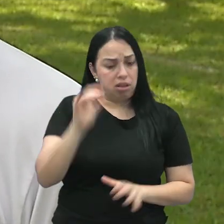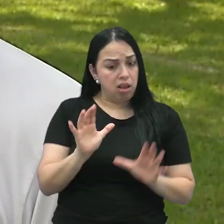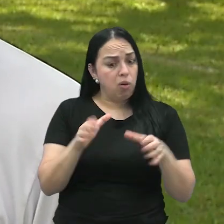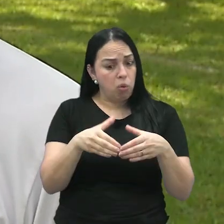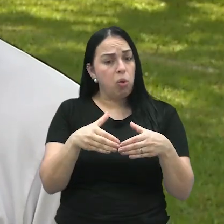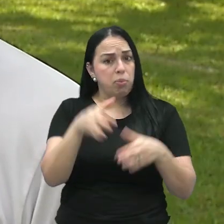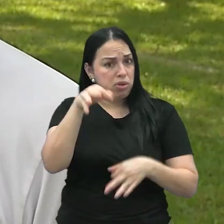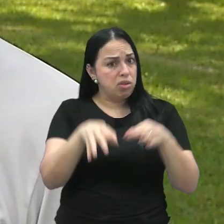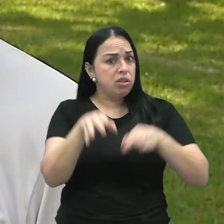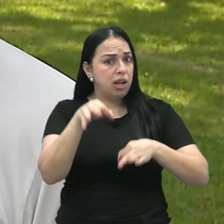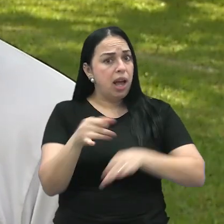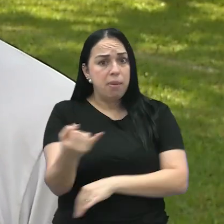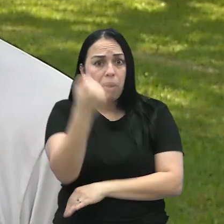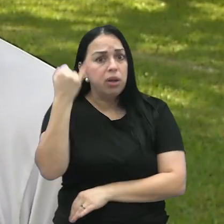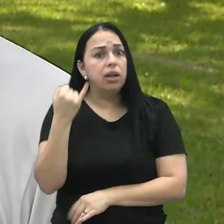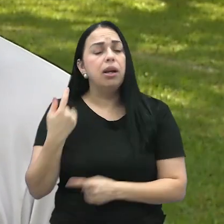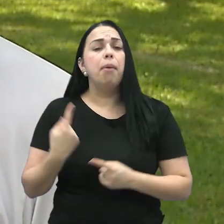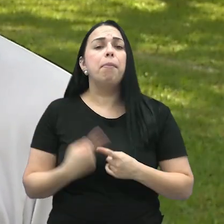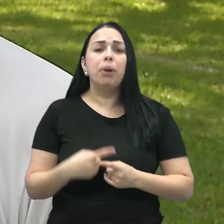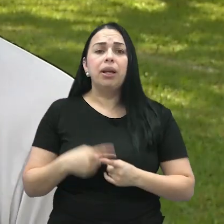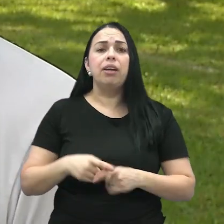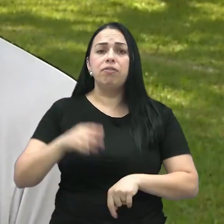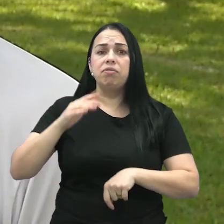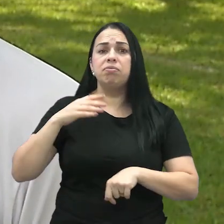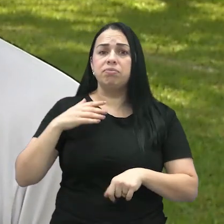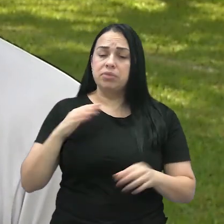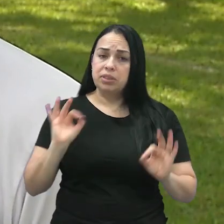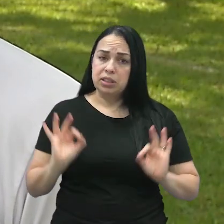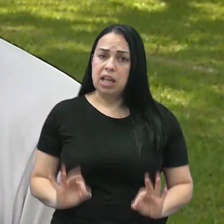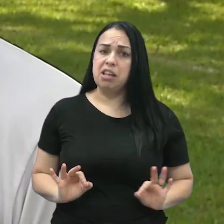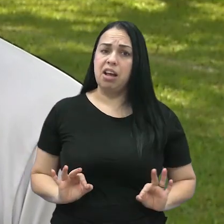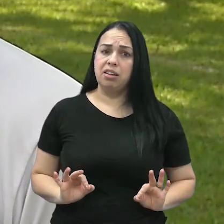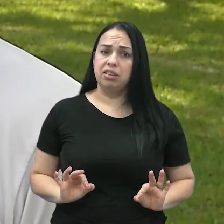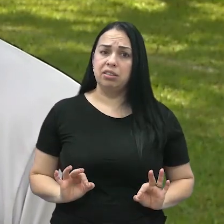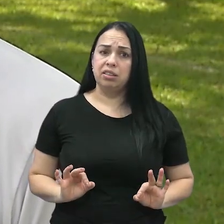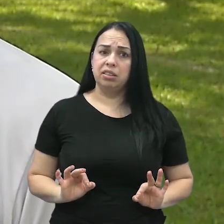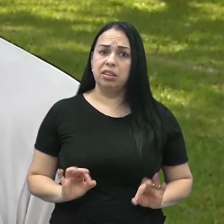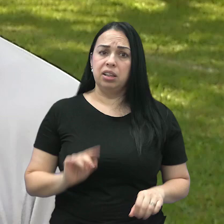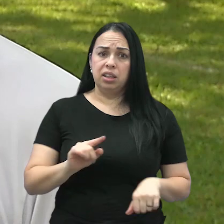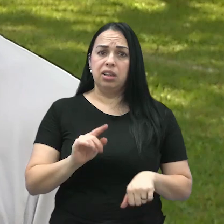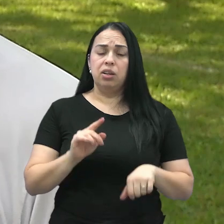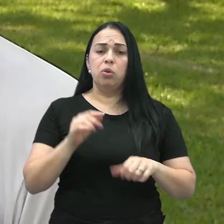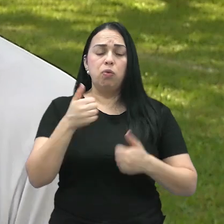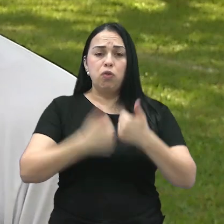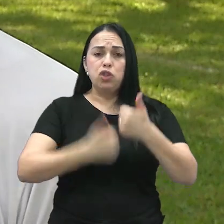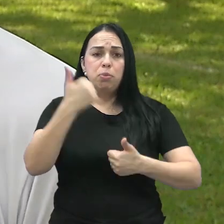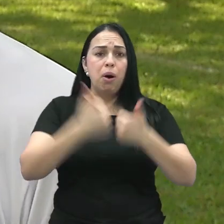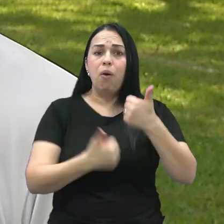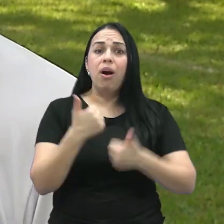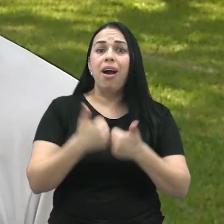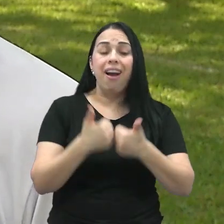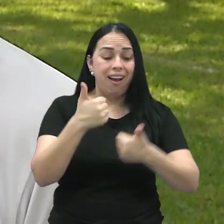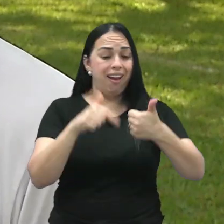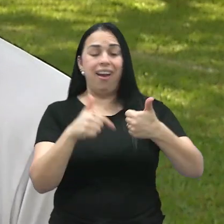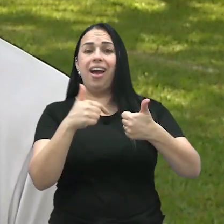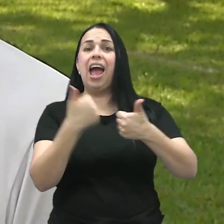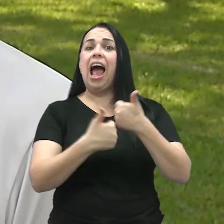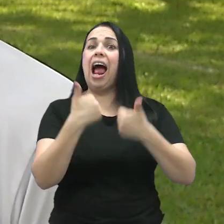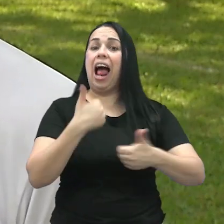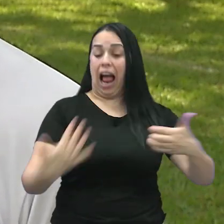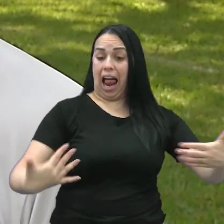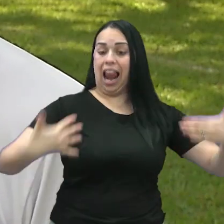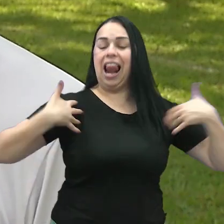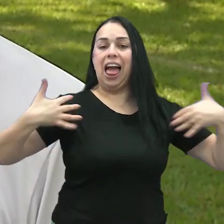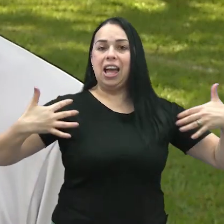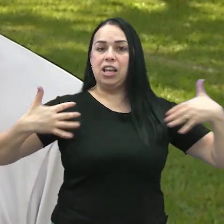tribunal, para que possa realmente fazer jus do que fala o futebol, que é Futebol é para alegria,